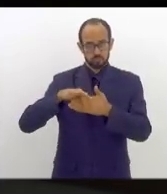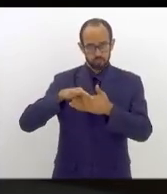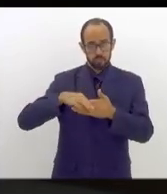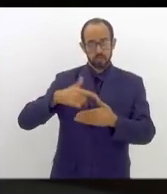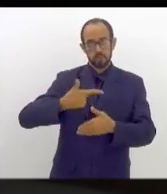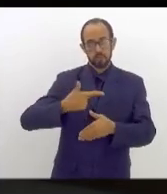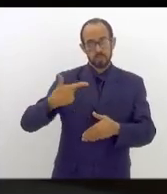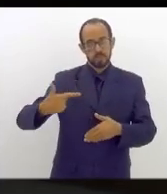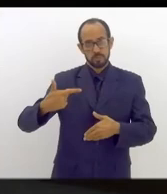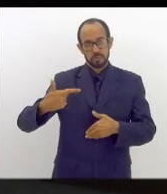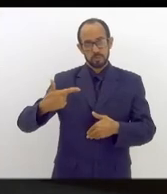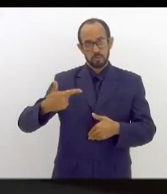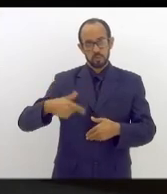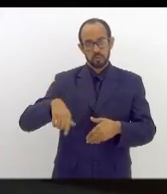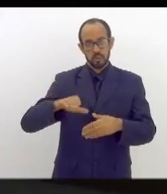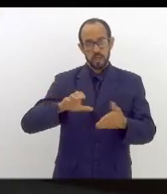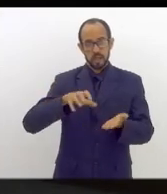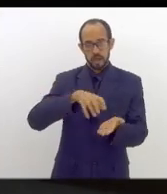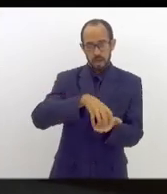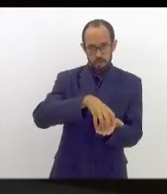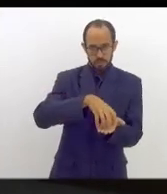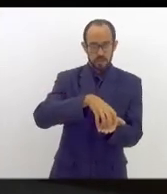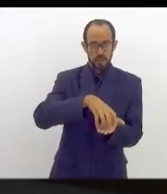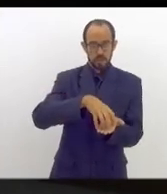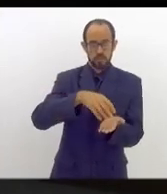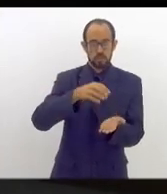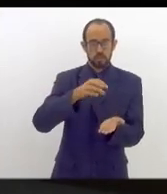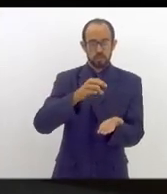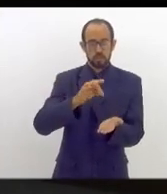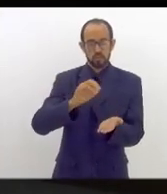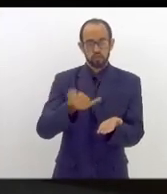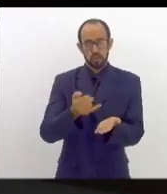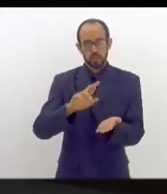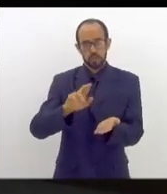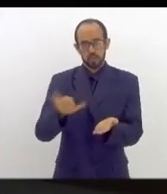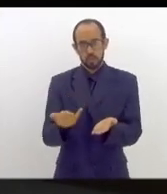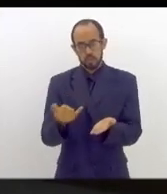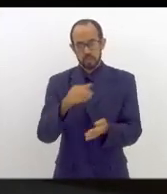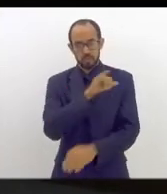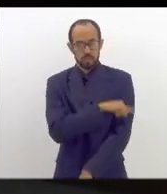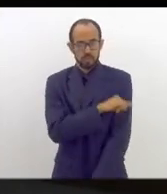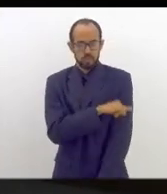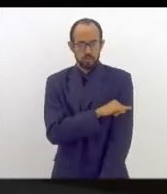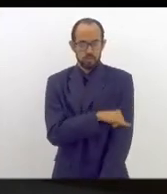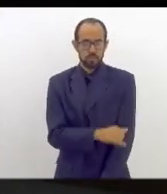segunda Câmara Cível do Tribunal de Justiça do Estado do Rio de Janeiro